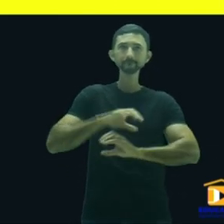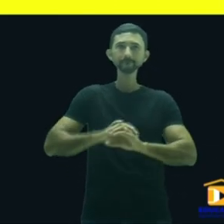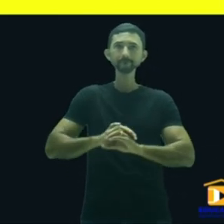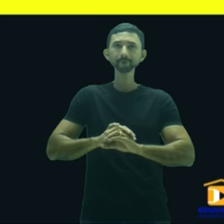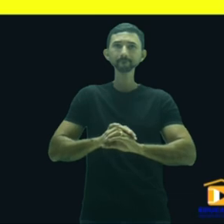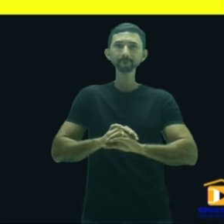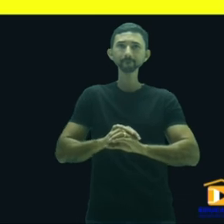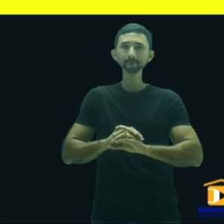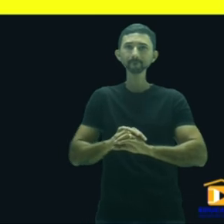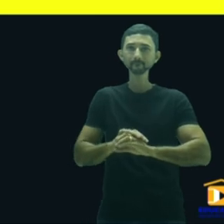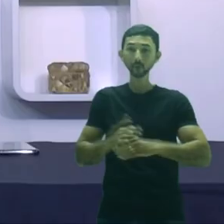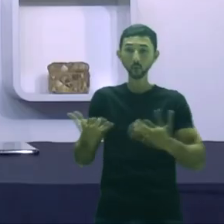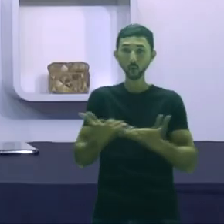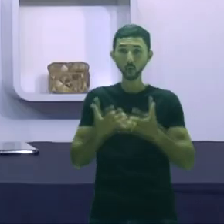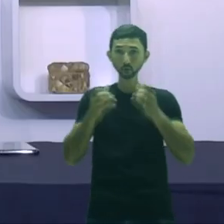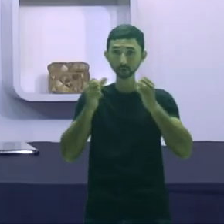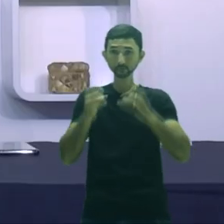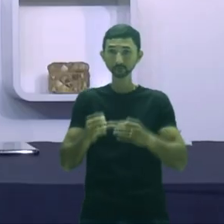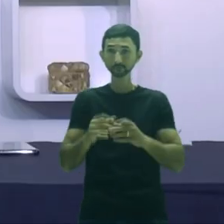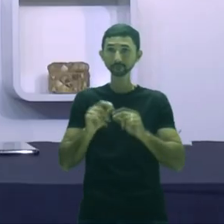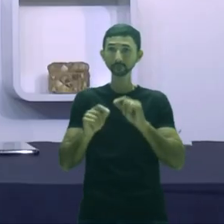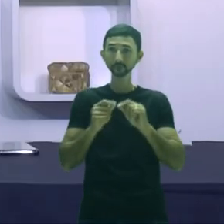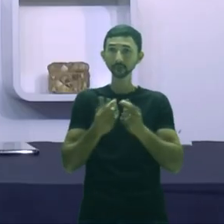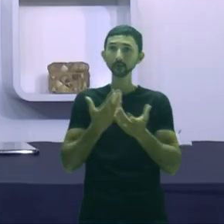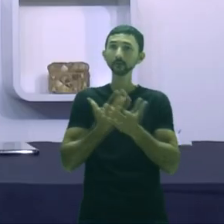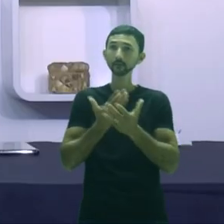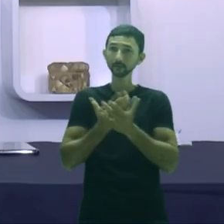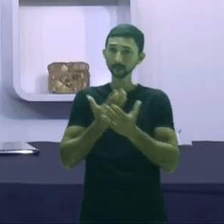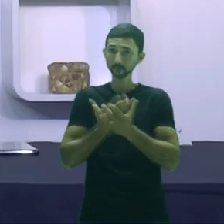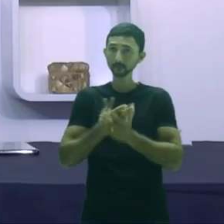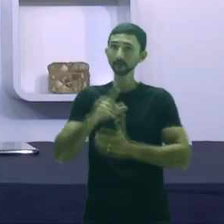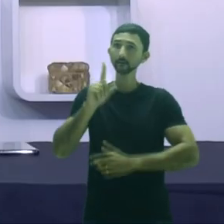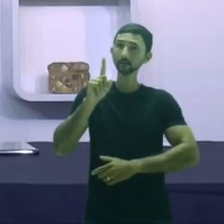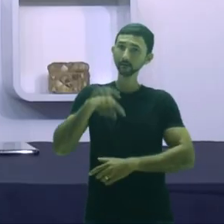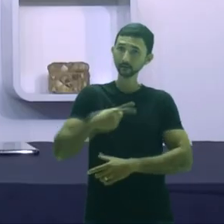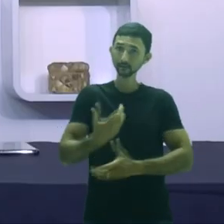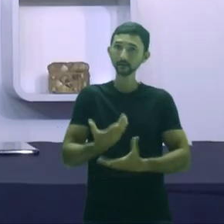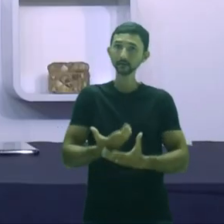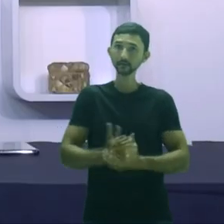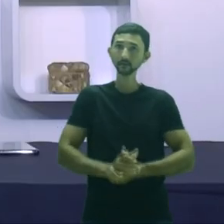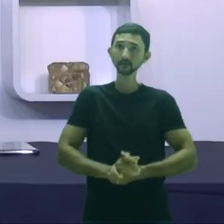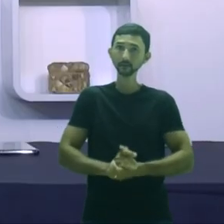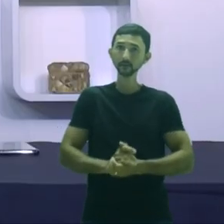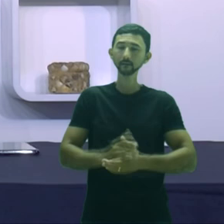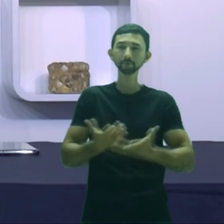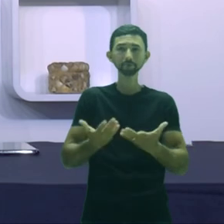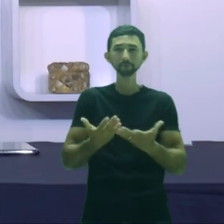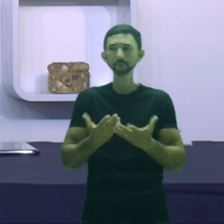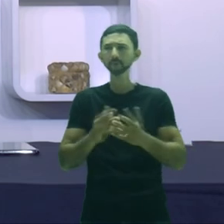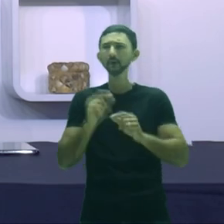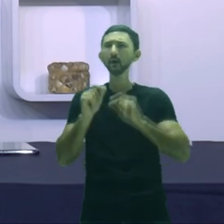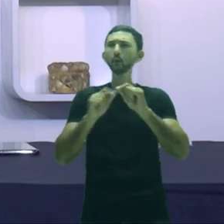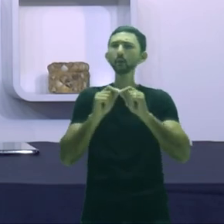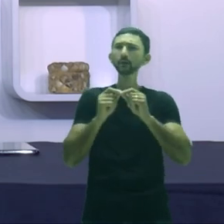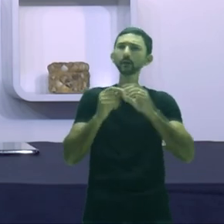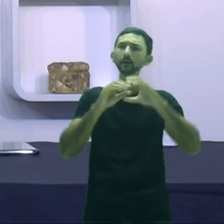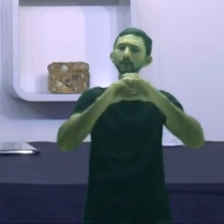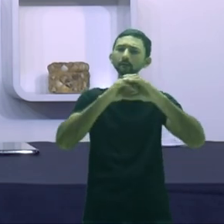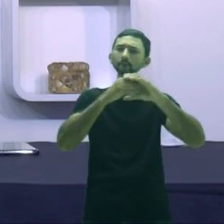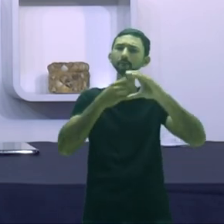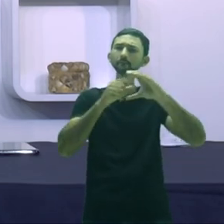vai ver hoje, inclusive trabalhando a questão de o que é um